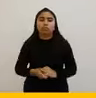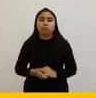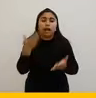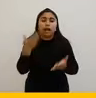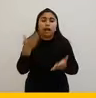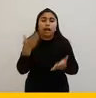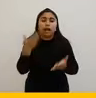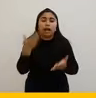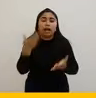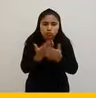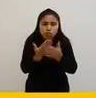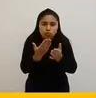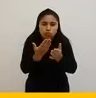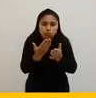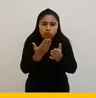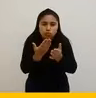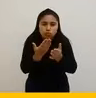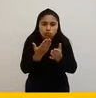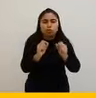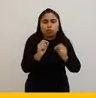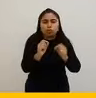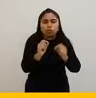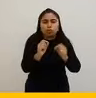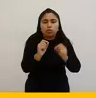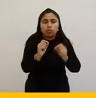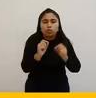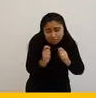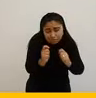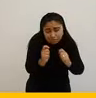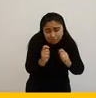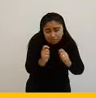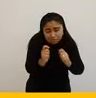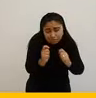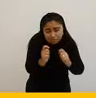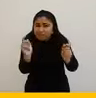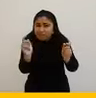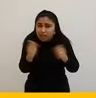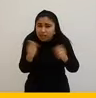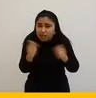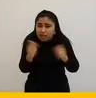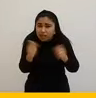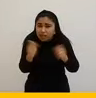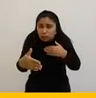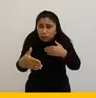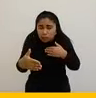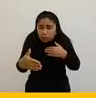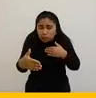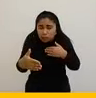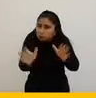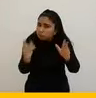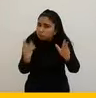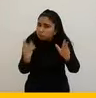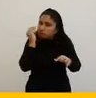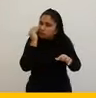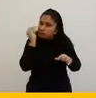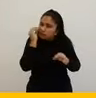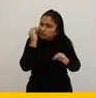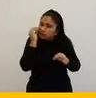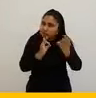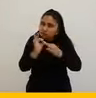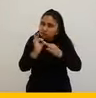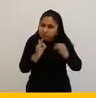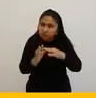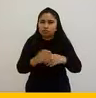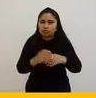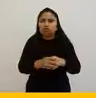estudo e à verificação da possibilidade do início da reabertura das igrejas para